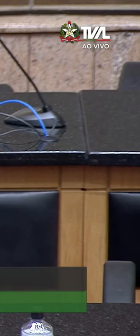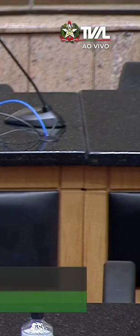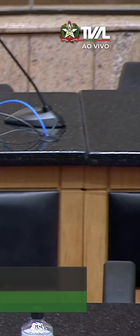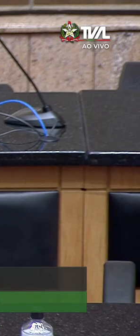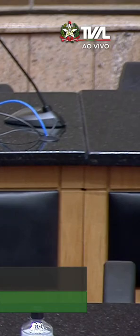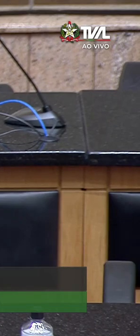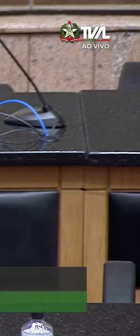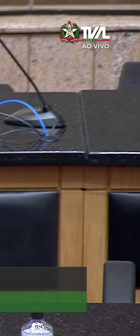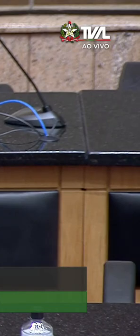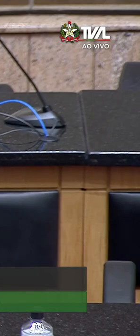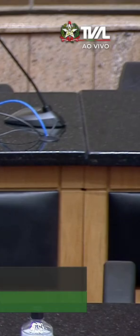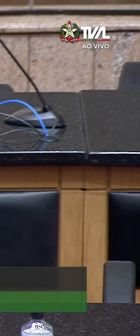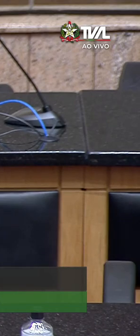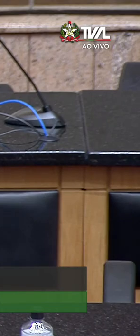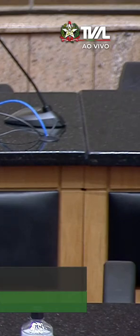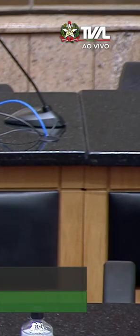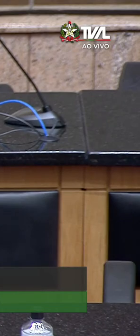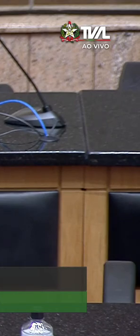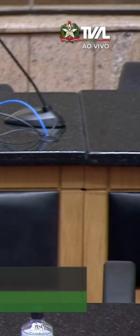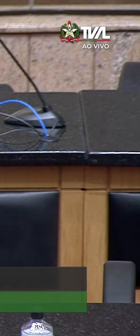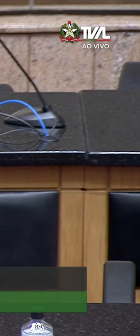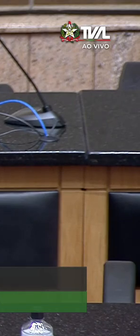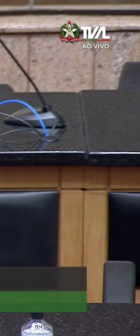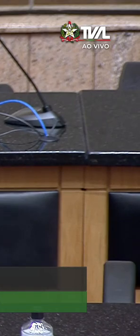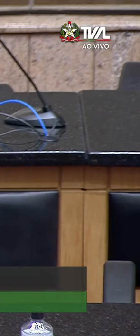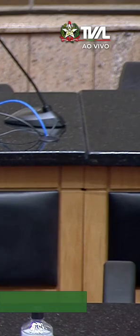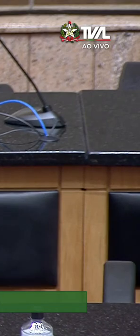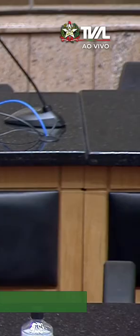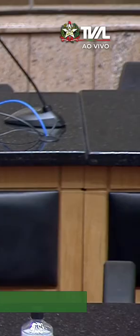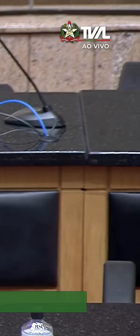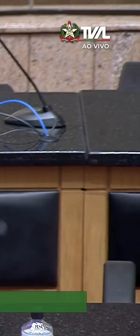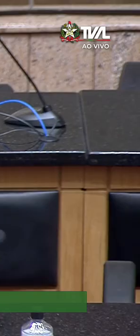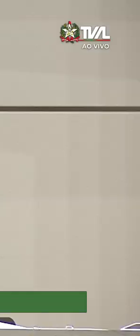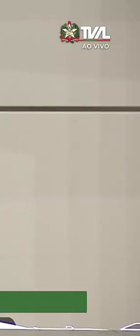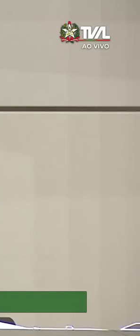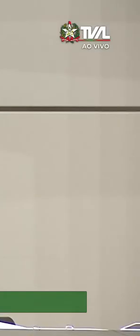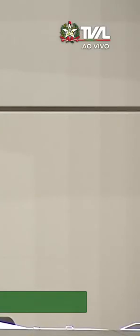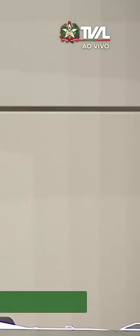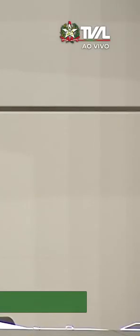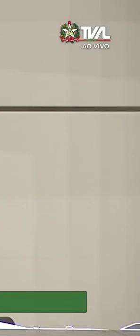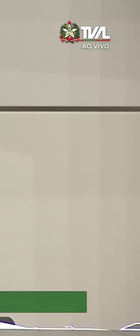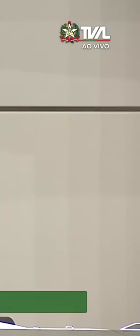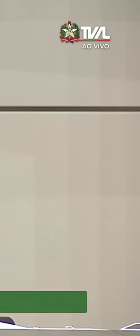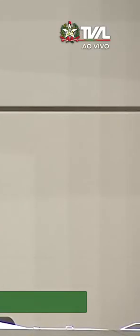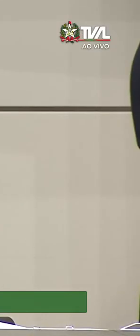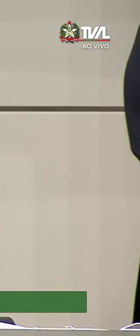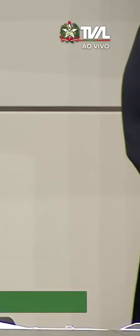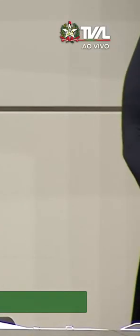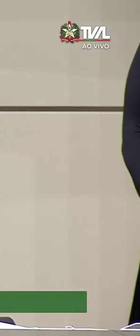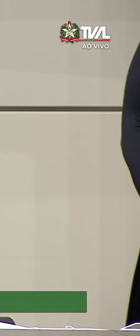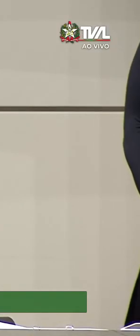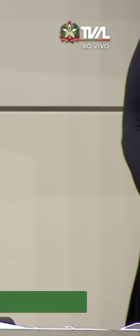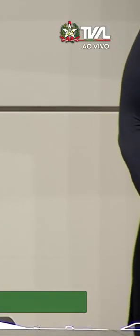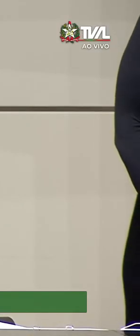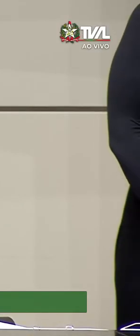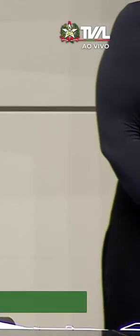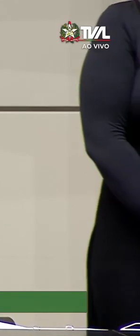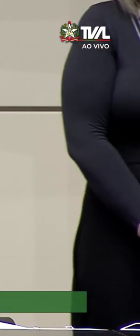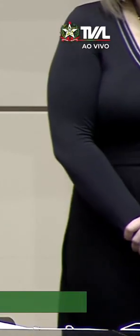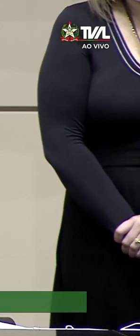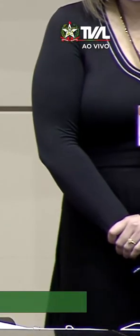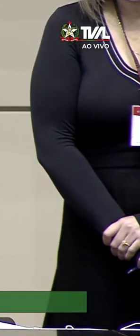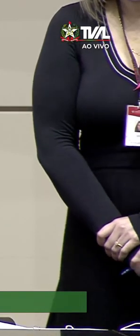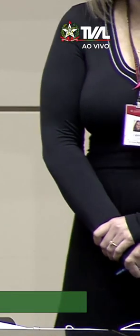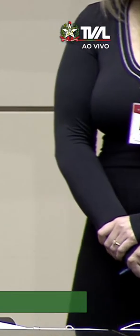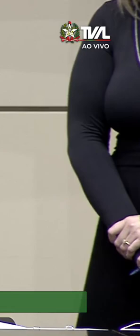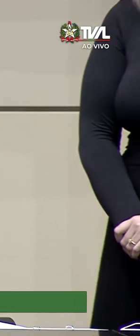aqui tem essa, esse entendimento tão importante. Obrigado. Muito obrigado também, deputado Márcio. Quero aqui deixar registrado que sempre é